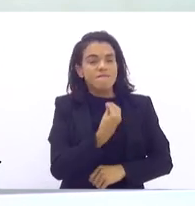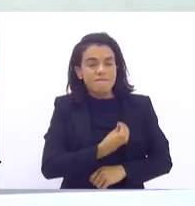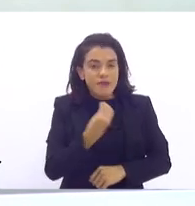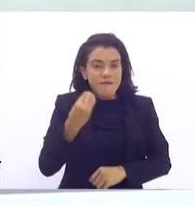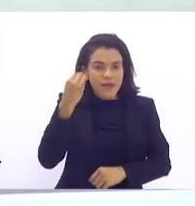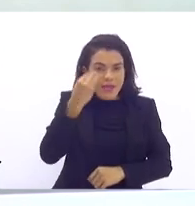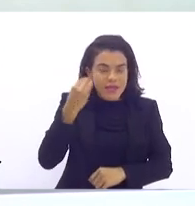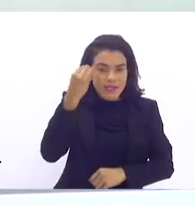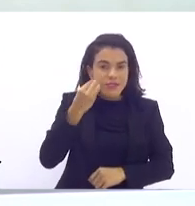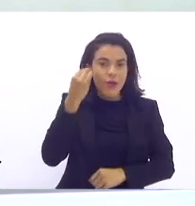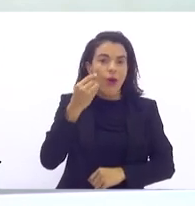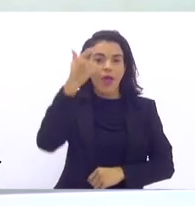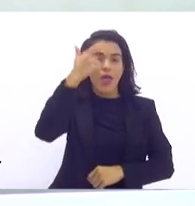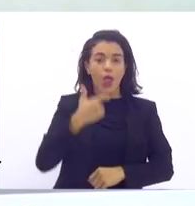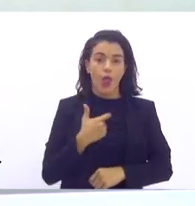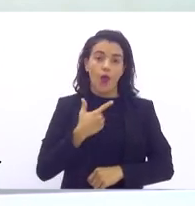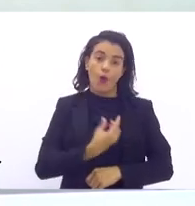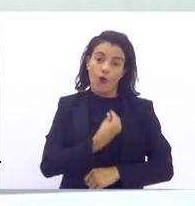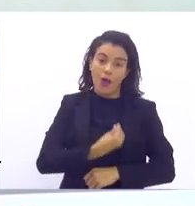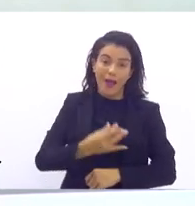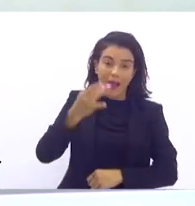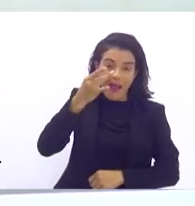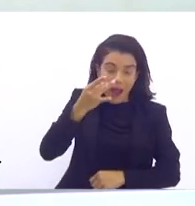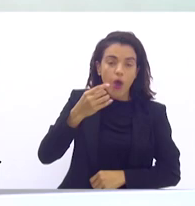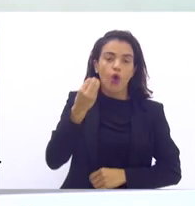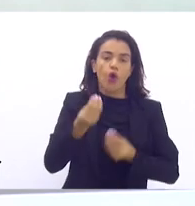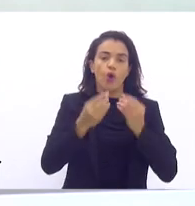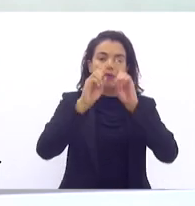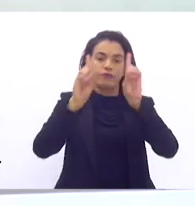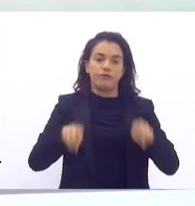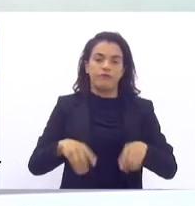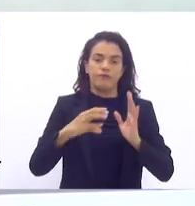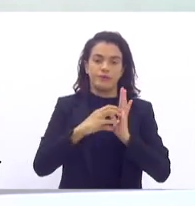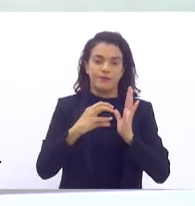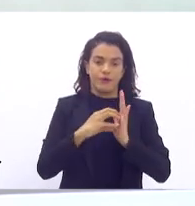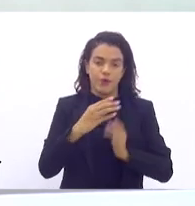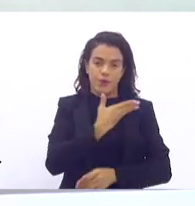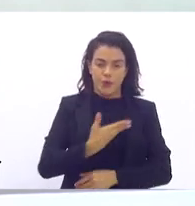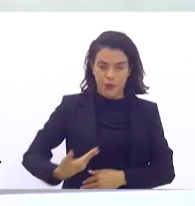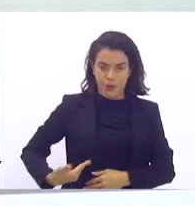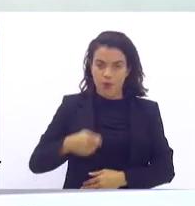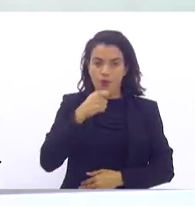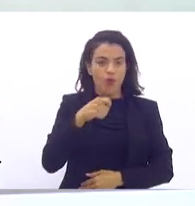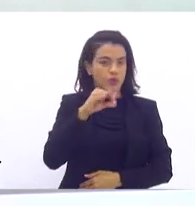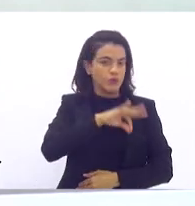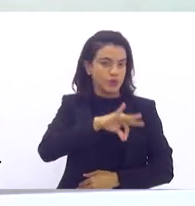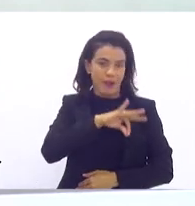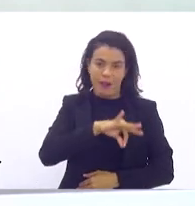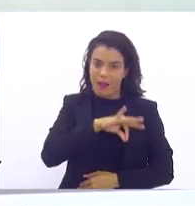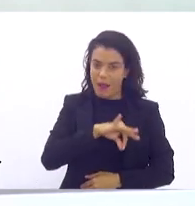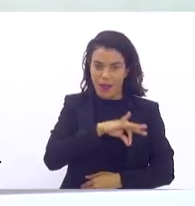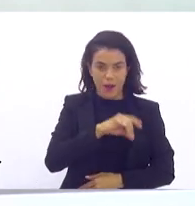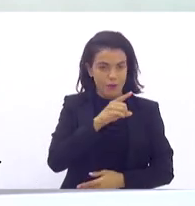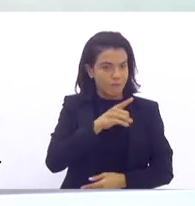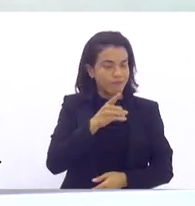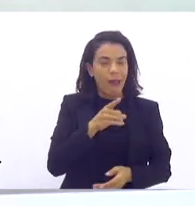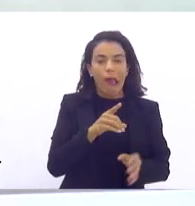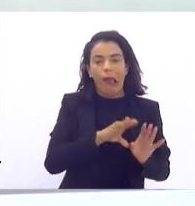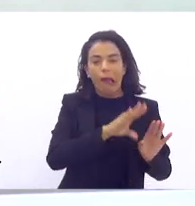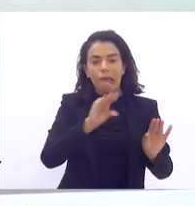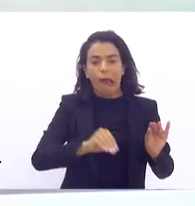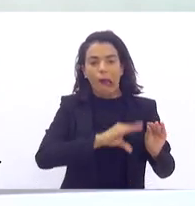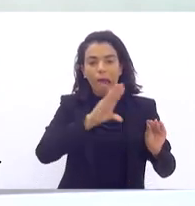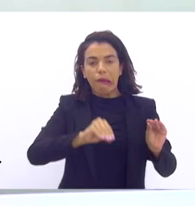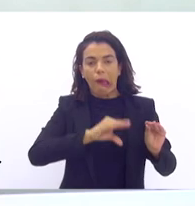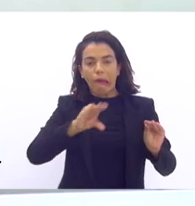tudo isso eu vivenciei como Servidor Público do Estado e a gente não recebia o salário em dia a gente receber